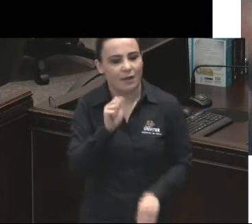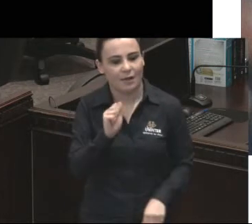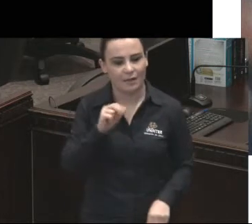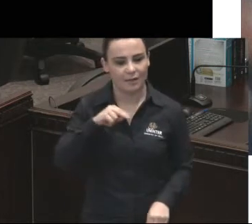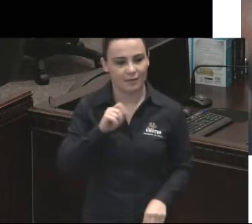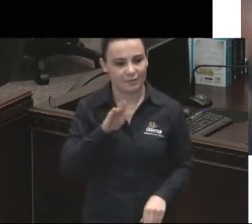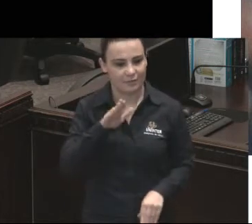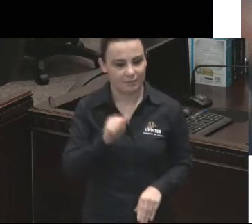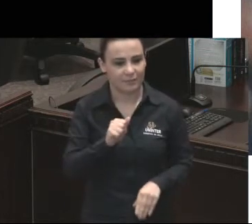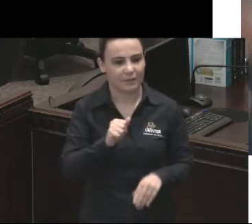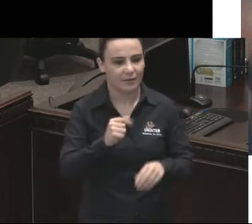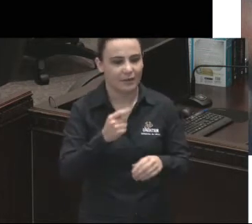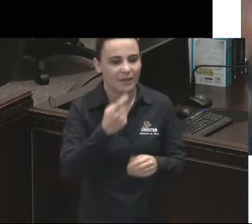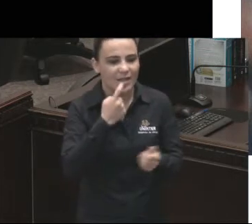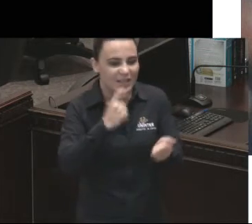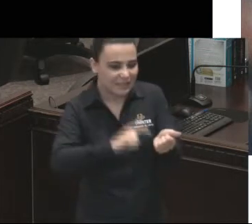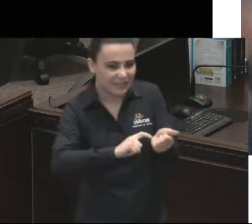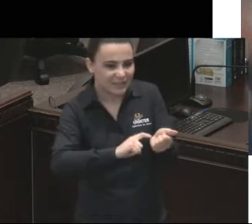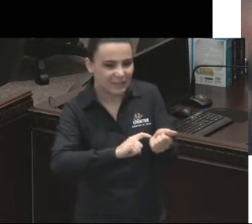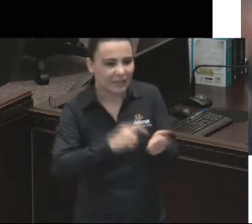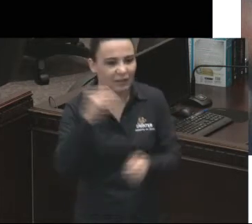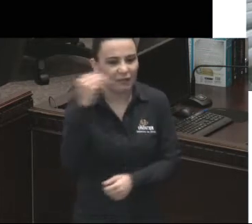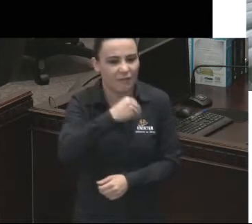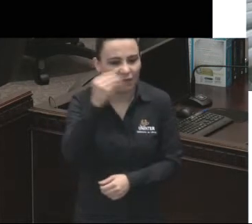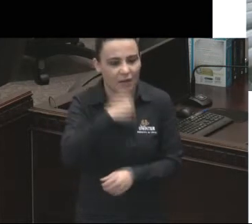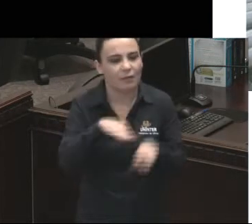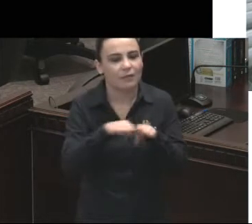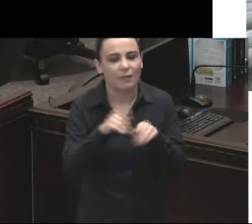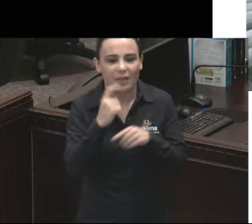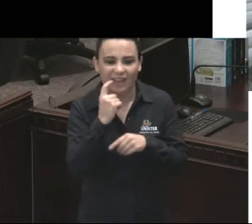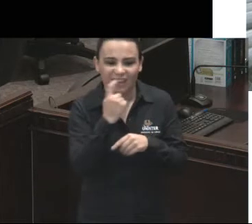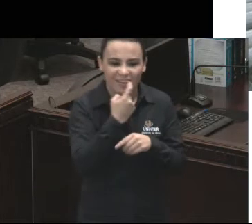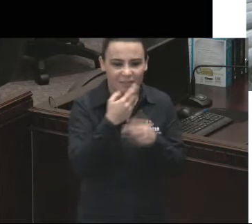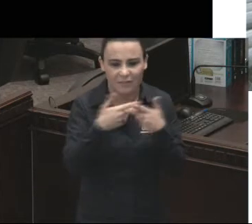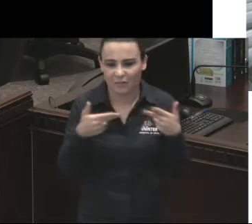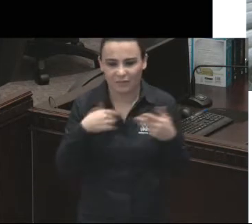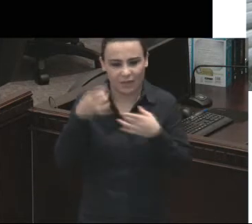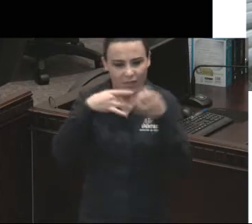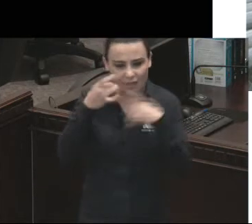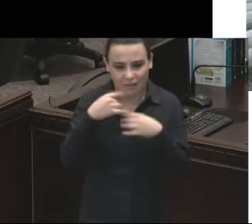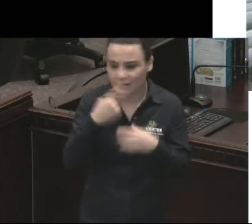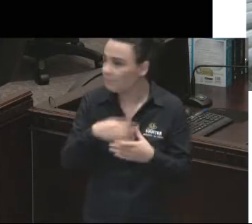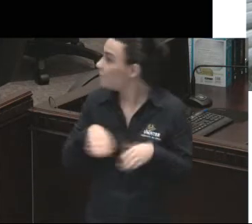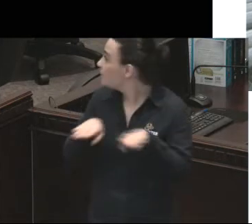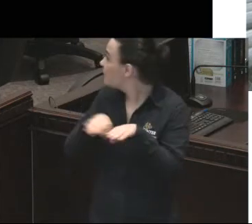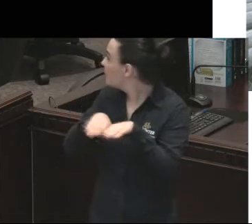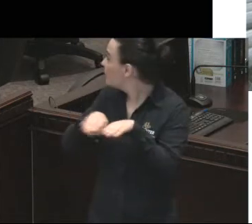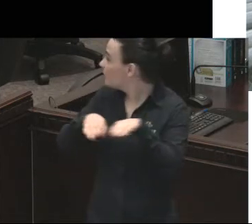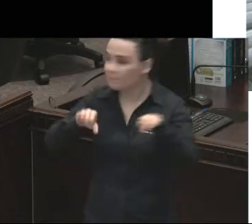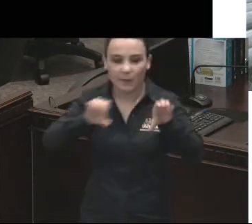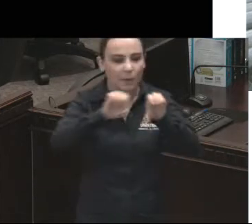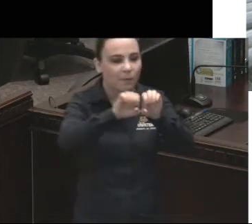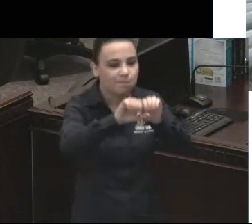e na gengiva, e já mostra uma contaminação bastante elevada. Outro problema são as lâmpadas também, são